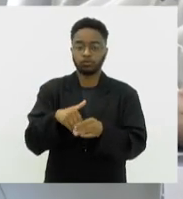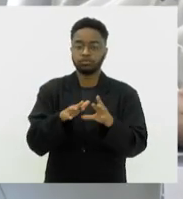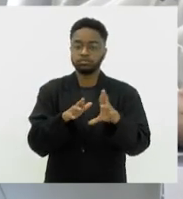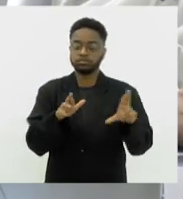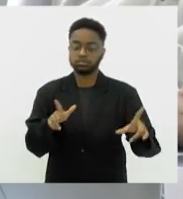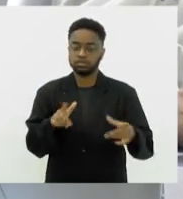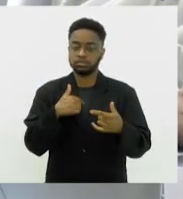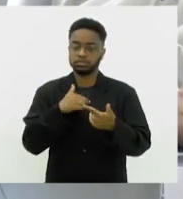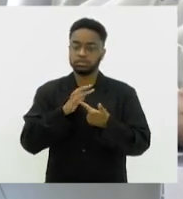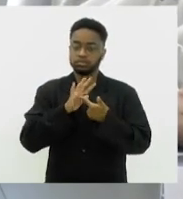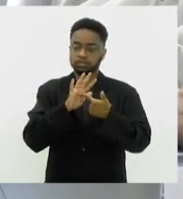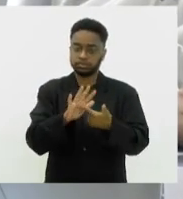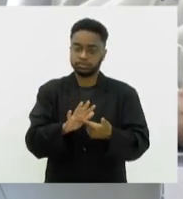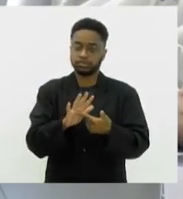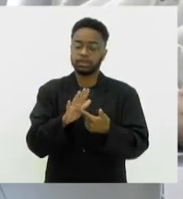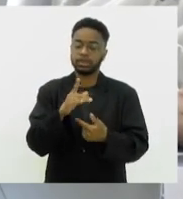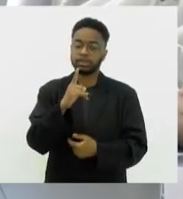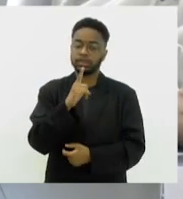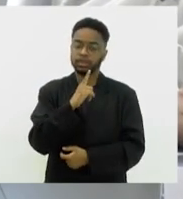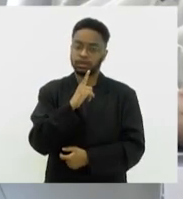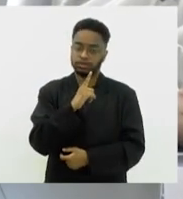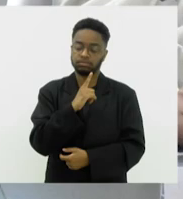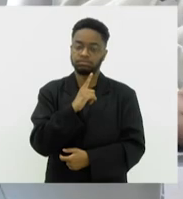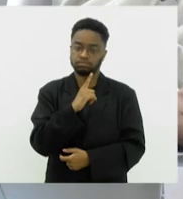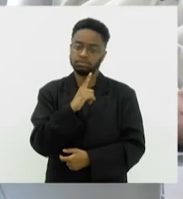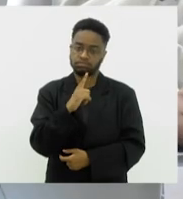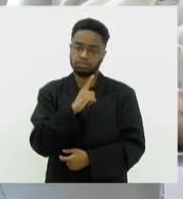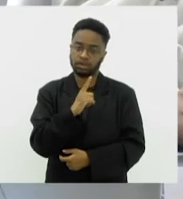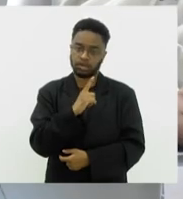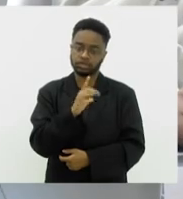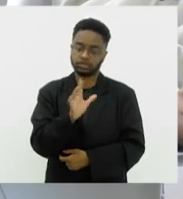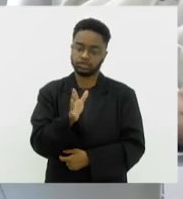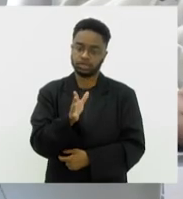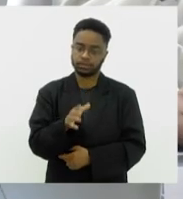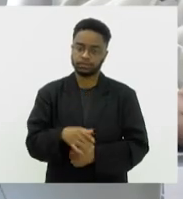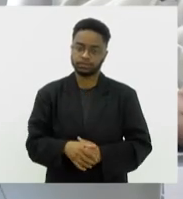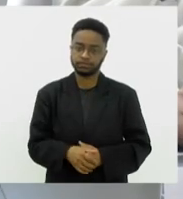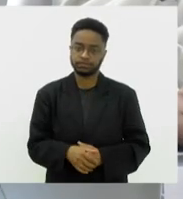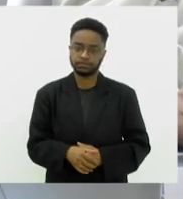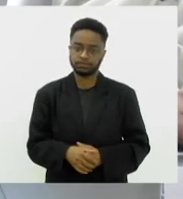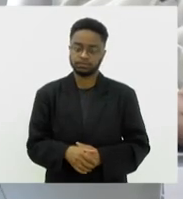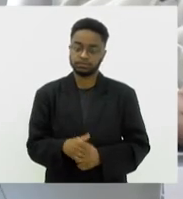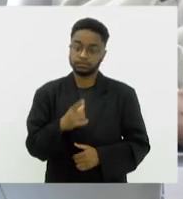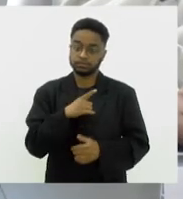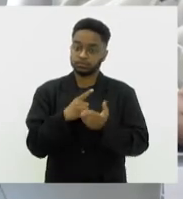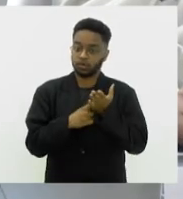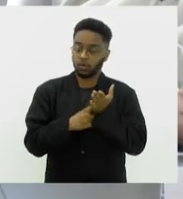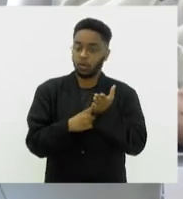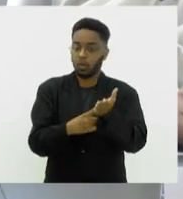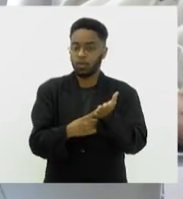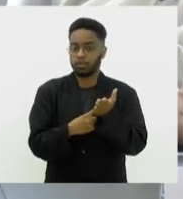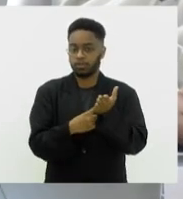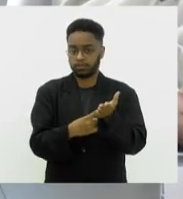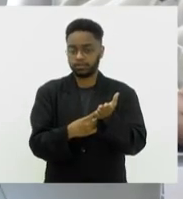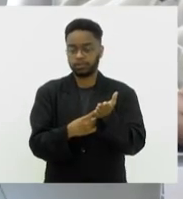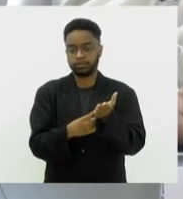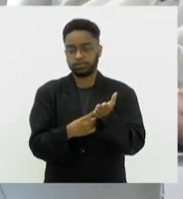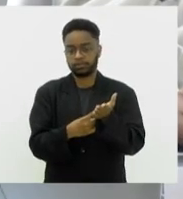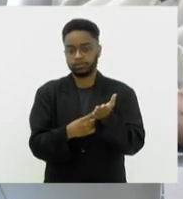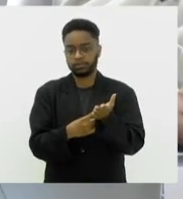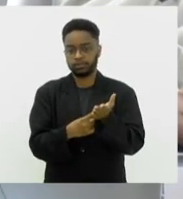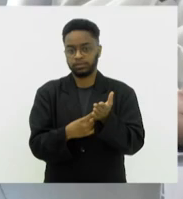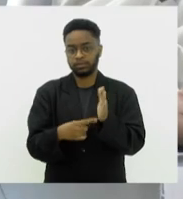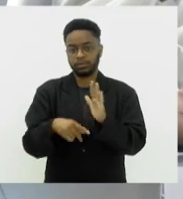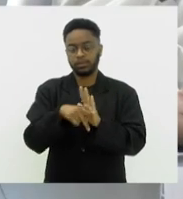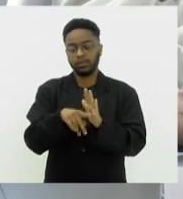apresentei teria ali tem ali na verdade eh um comprometimento do